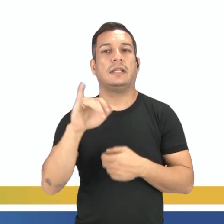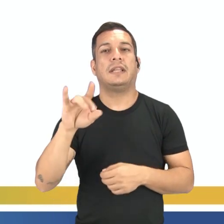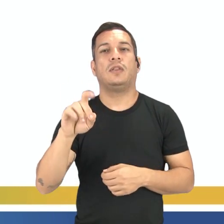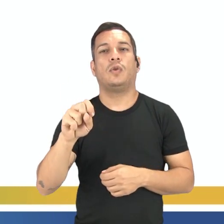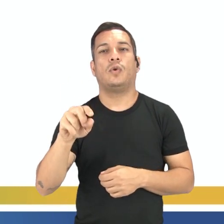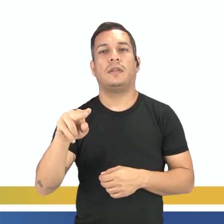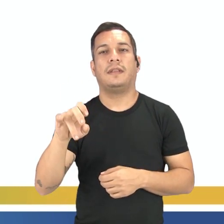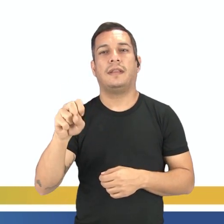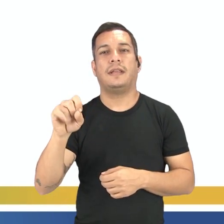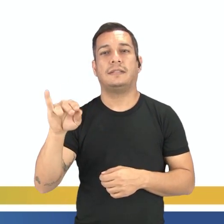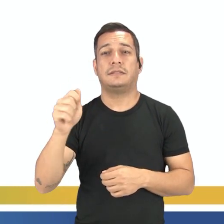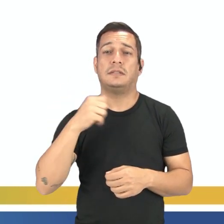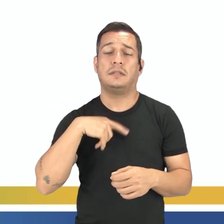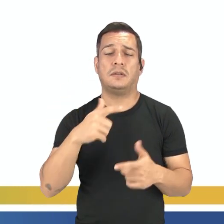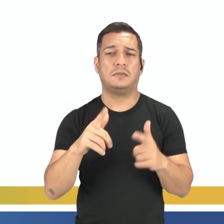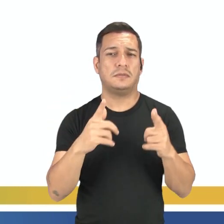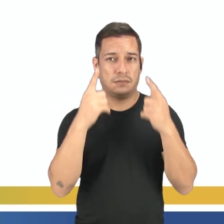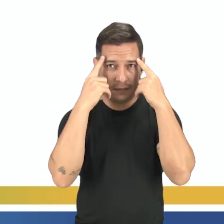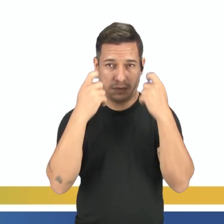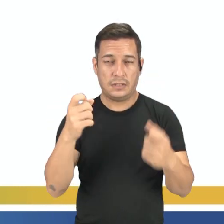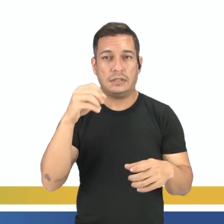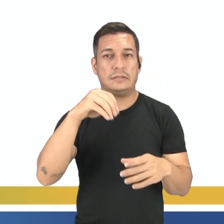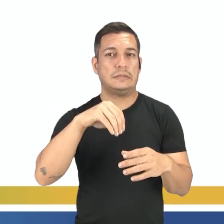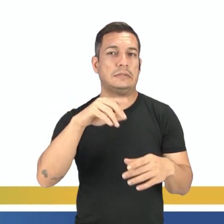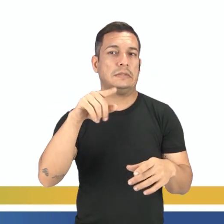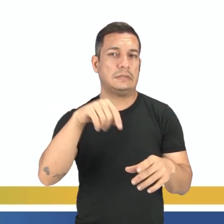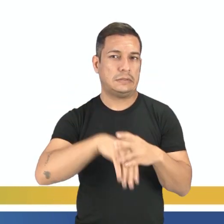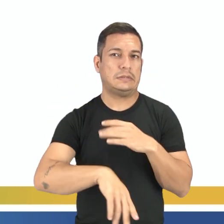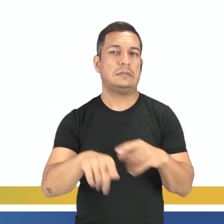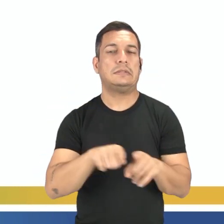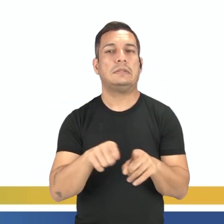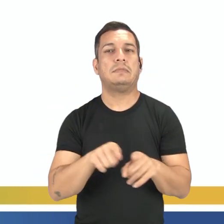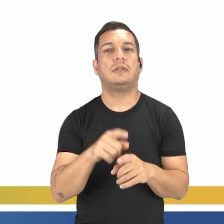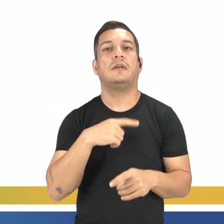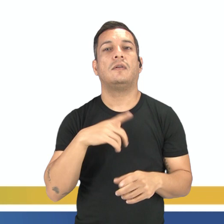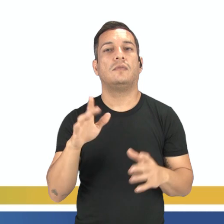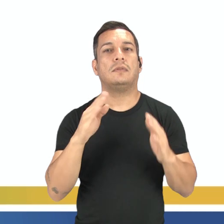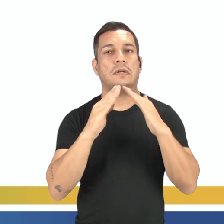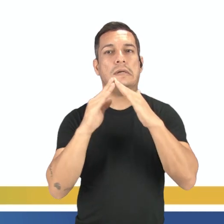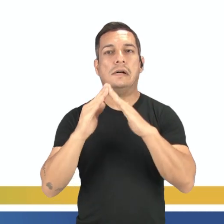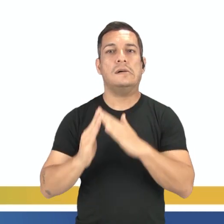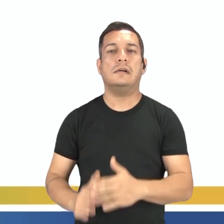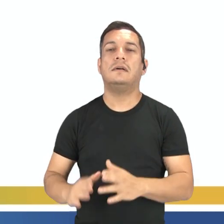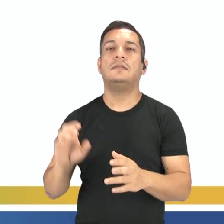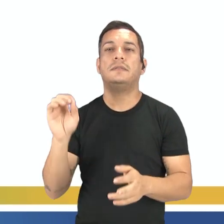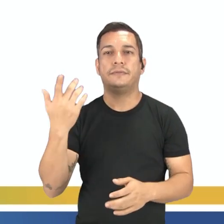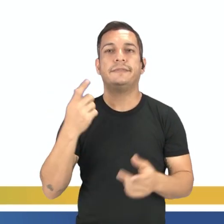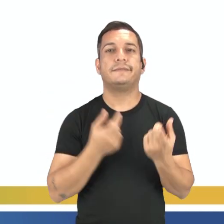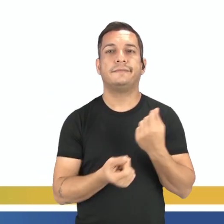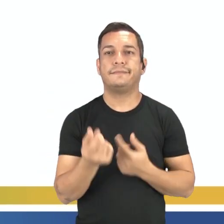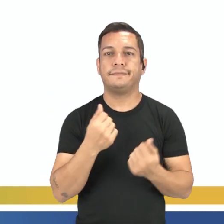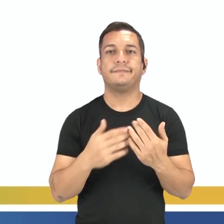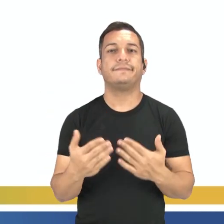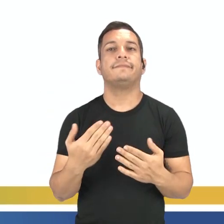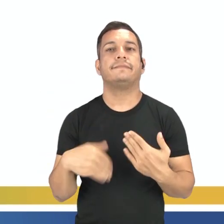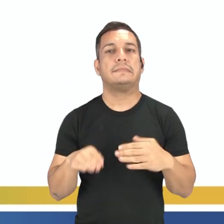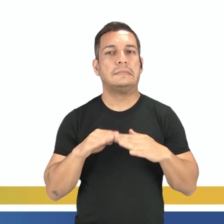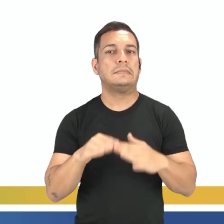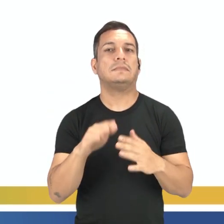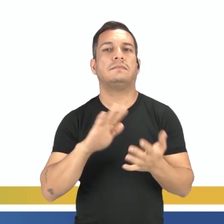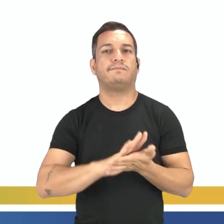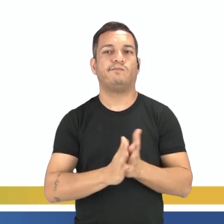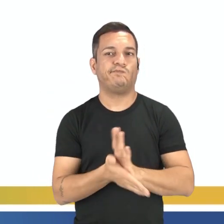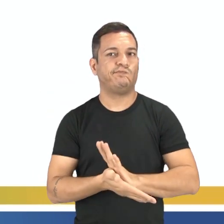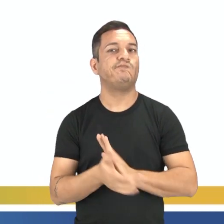as questões internas de violência, como também a questão do terremoto que abalou a economia e destruiu